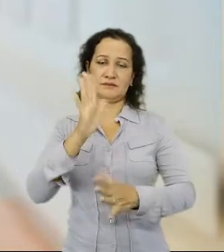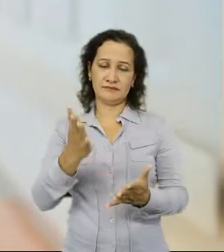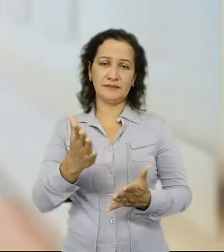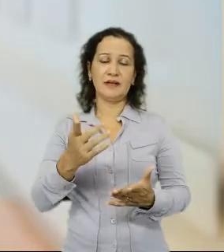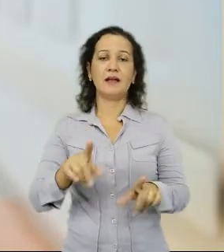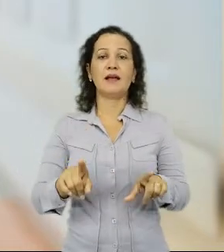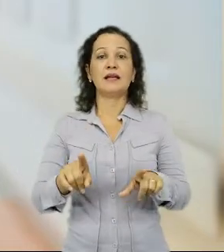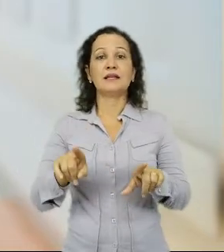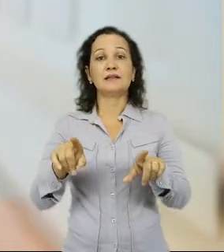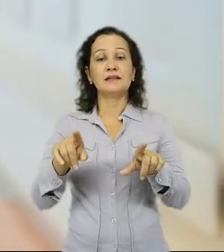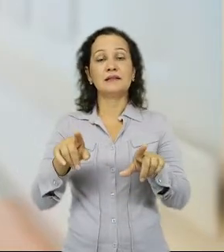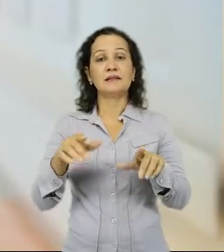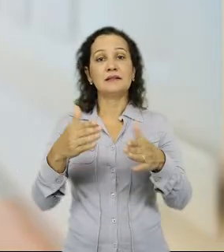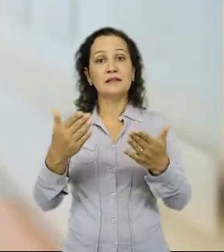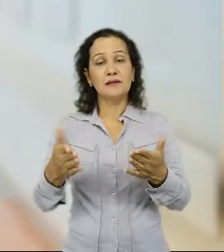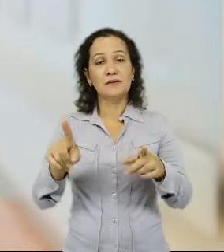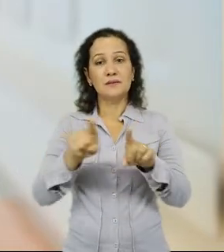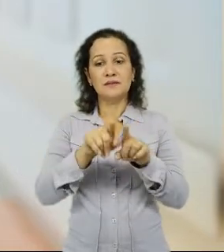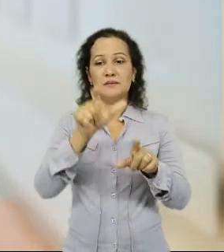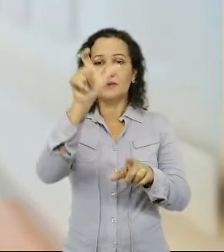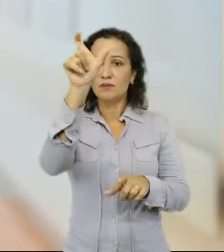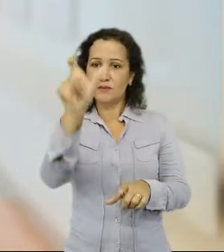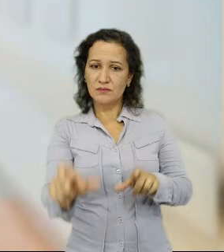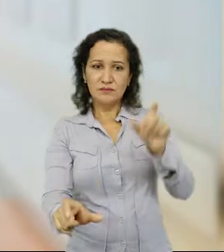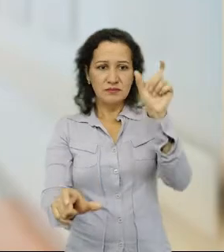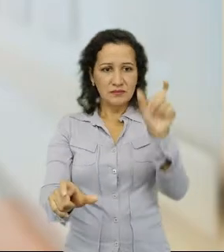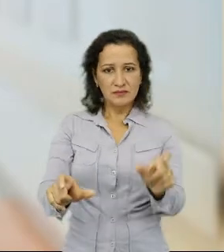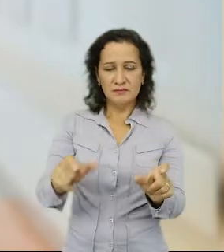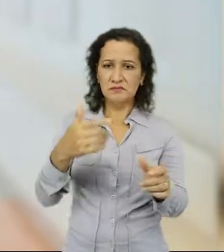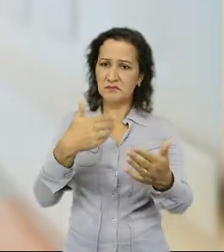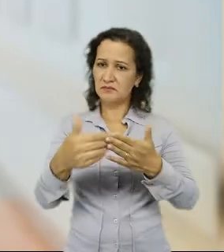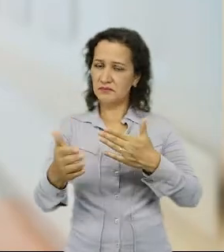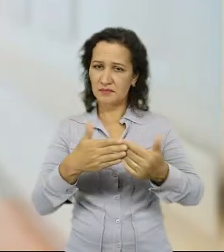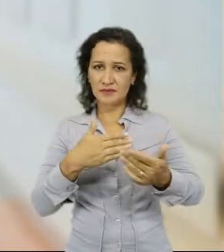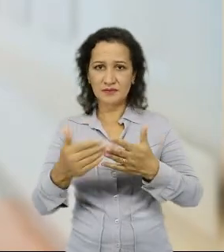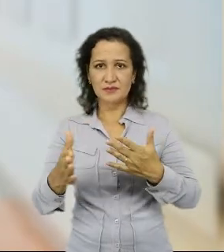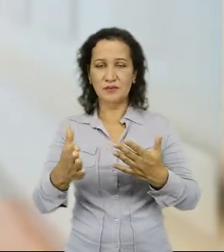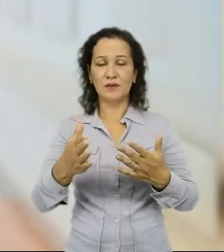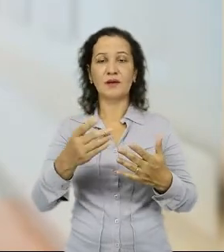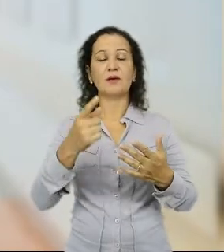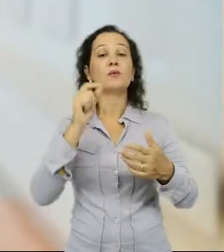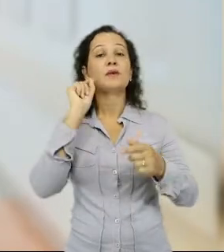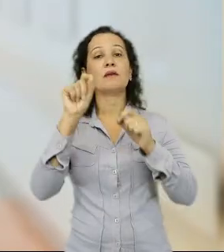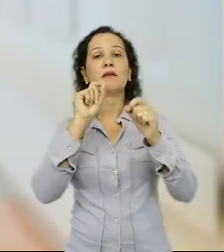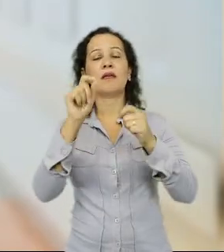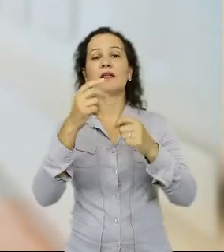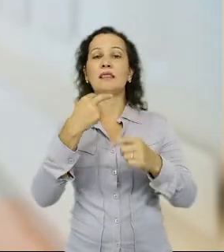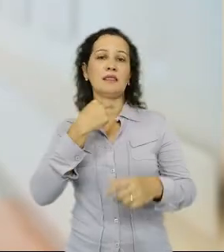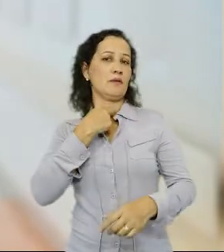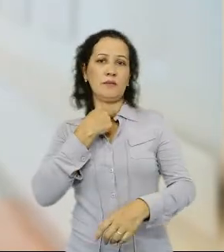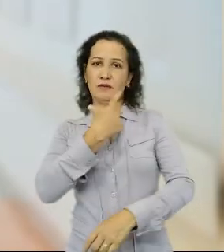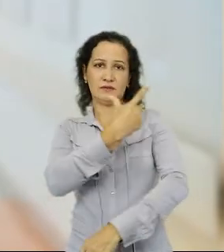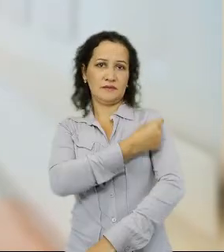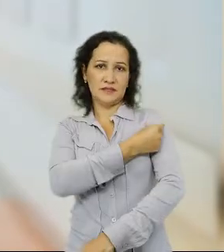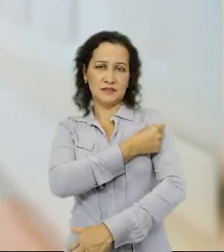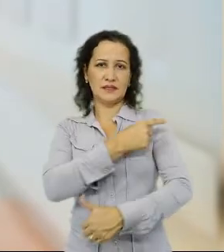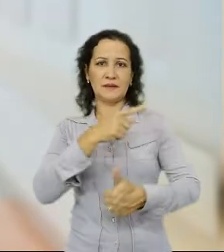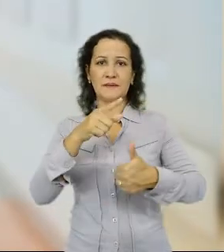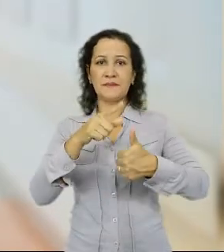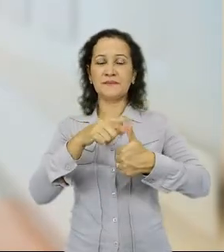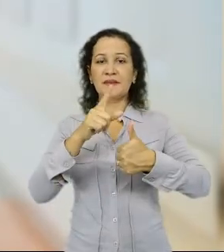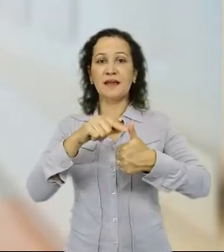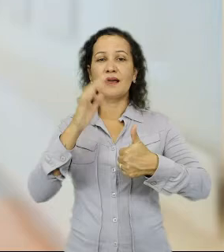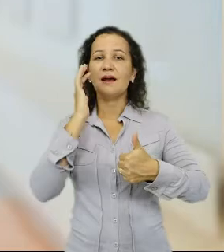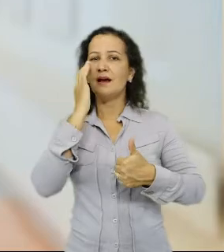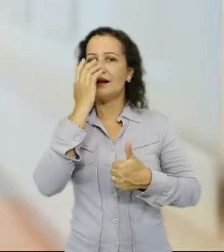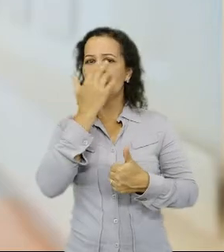Para todo e qualquer imunobiológico, consideram-se como contraindicações a ocorrência de